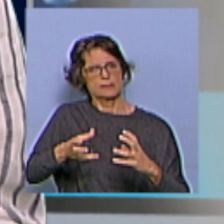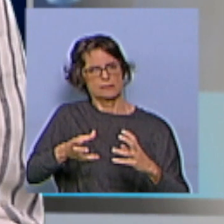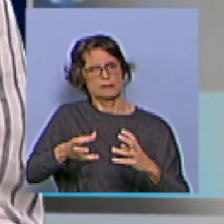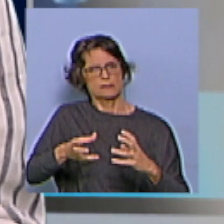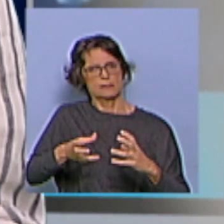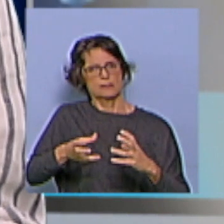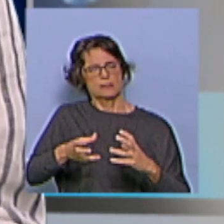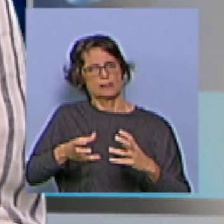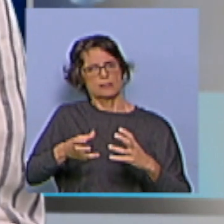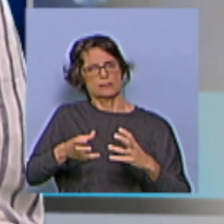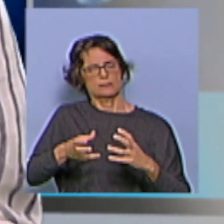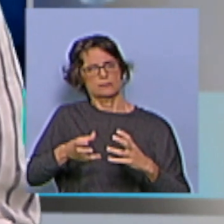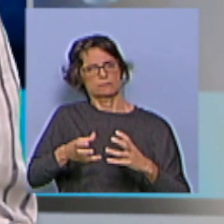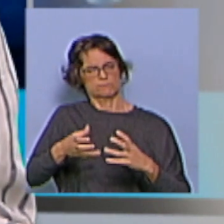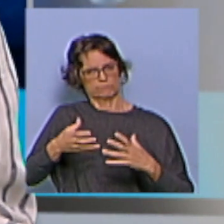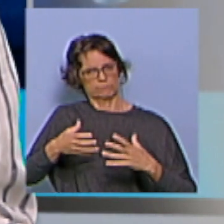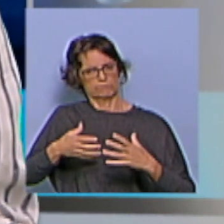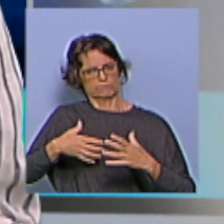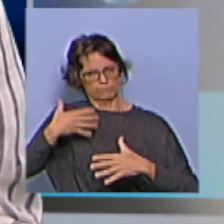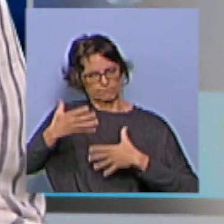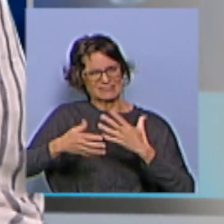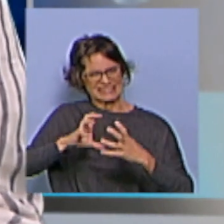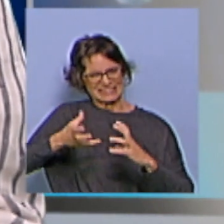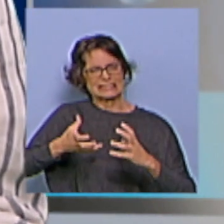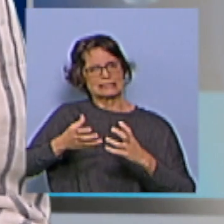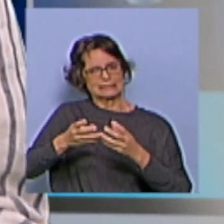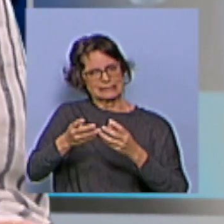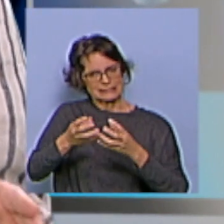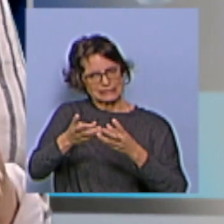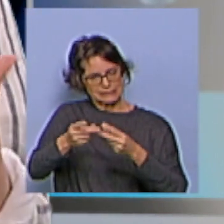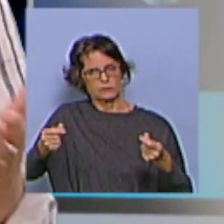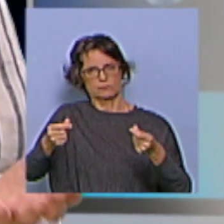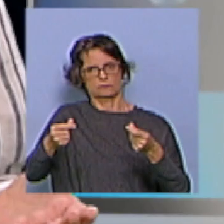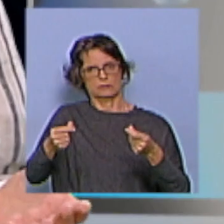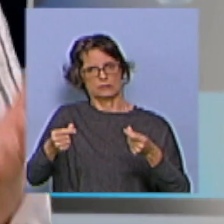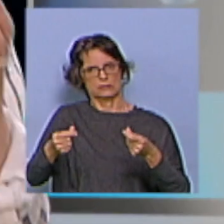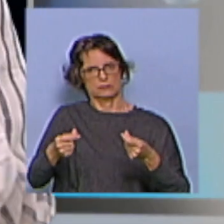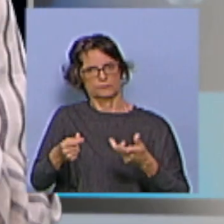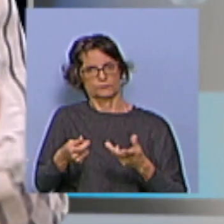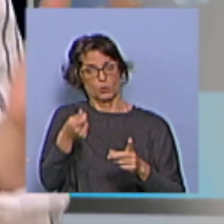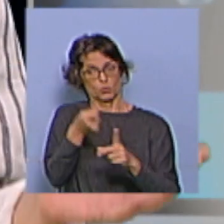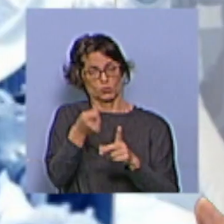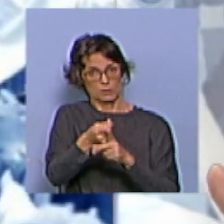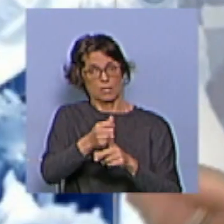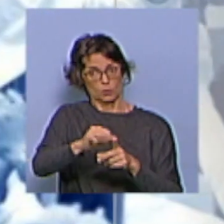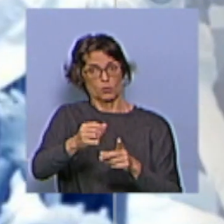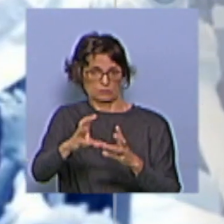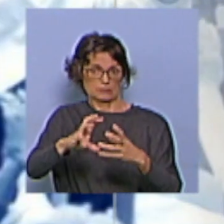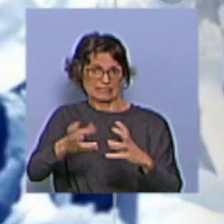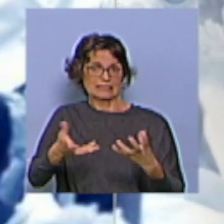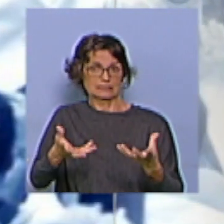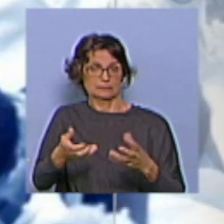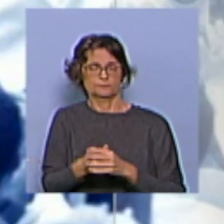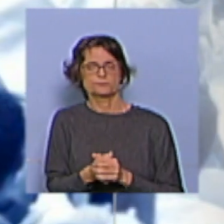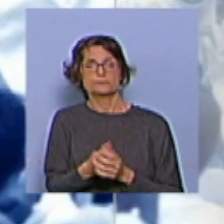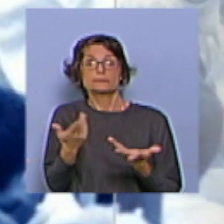vista da crise sanitária, sobretudo. E, mais uma vez, Alemanha e França, mas desta